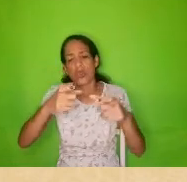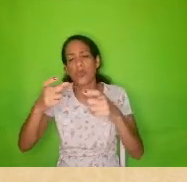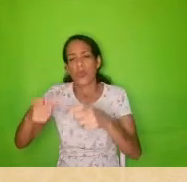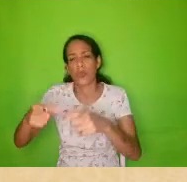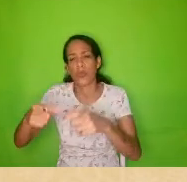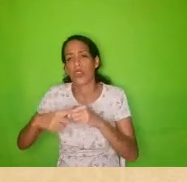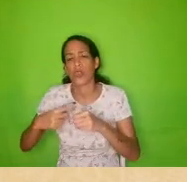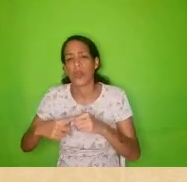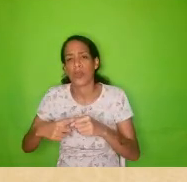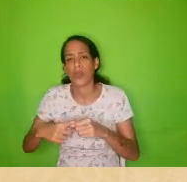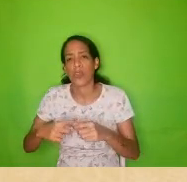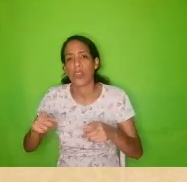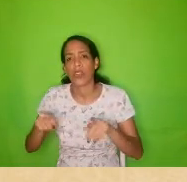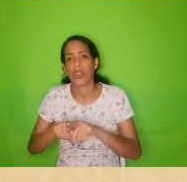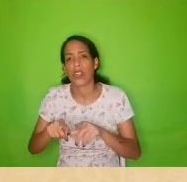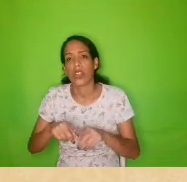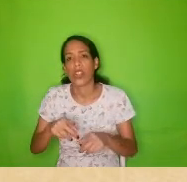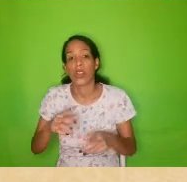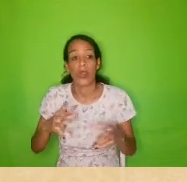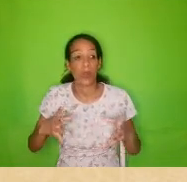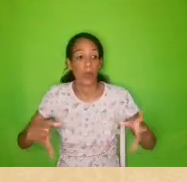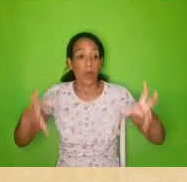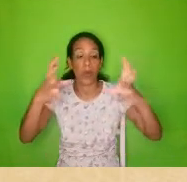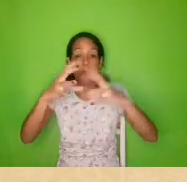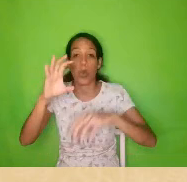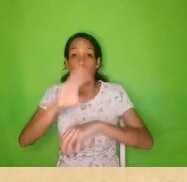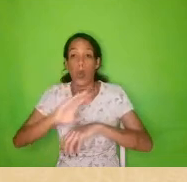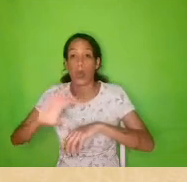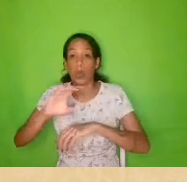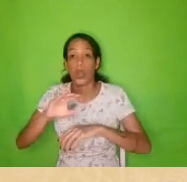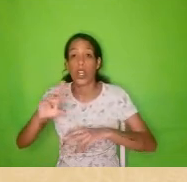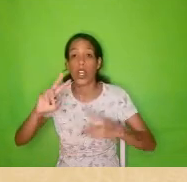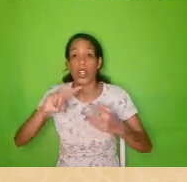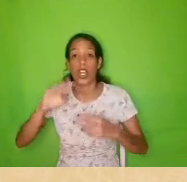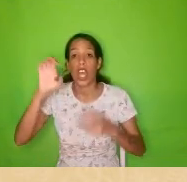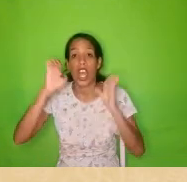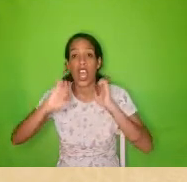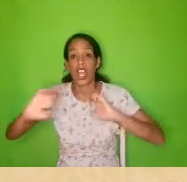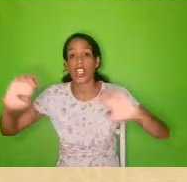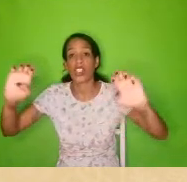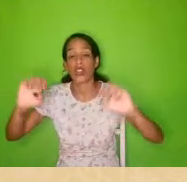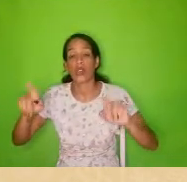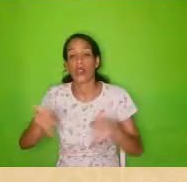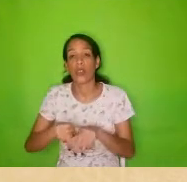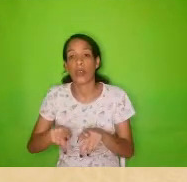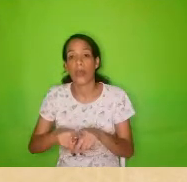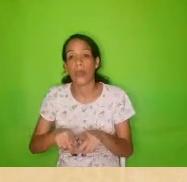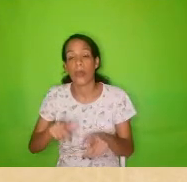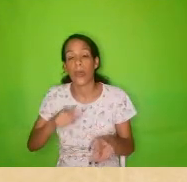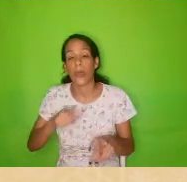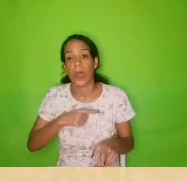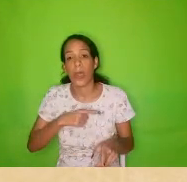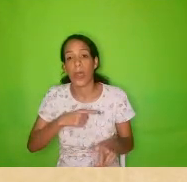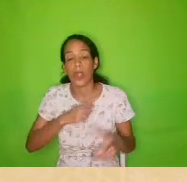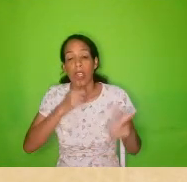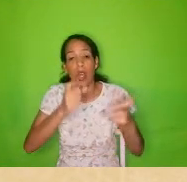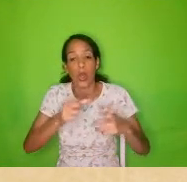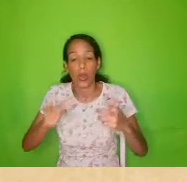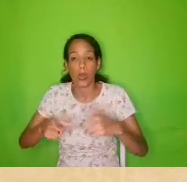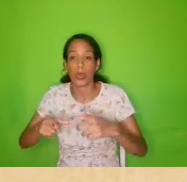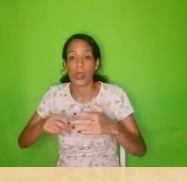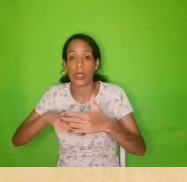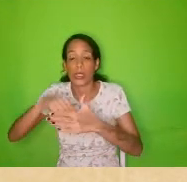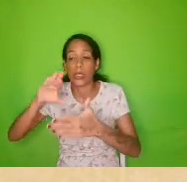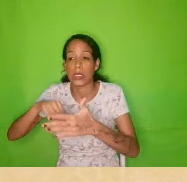pela experiência de legado cultural, étnico, desses lugares que onde o quê? De onde saíram essas